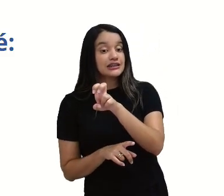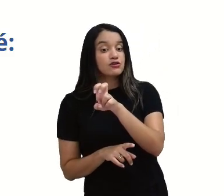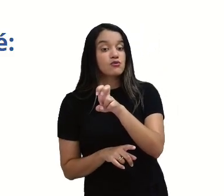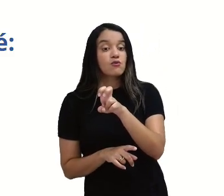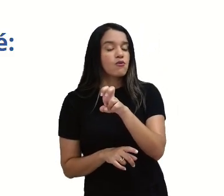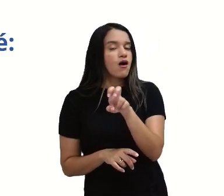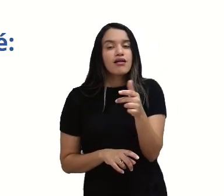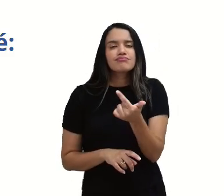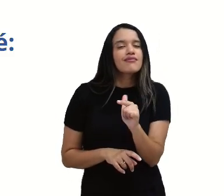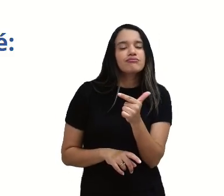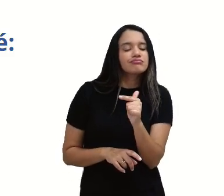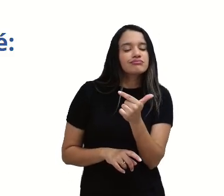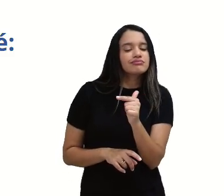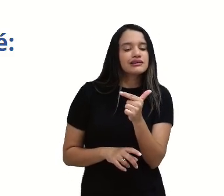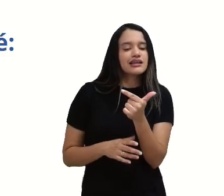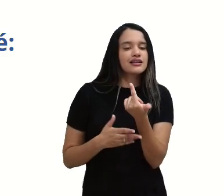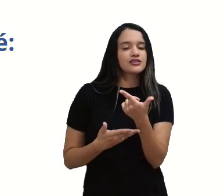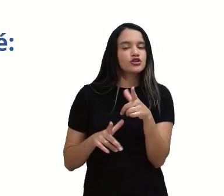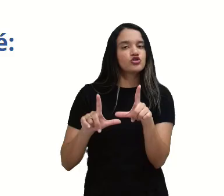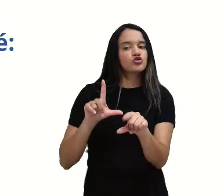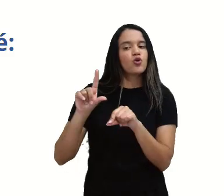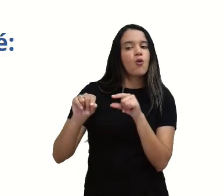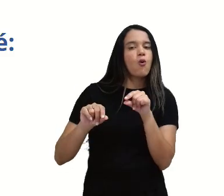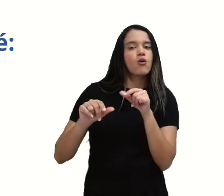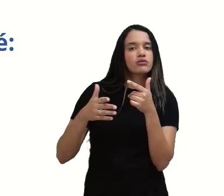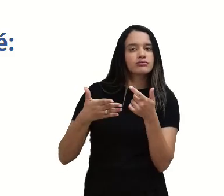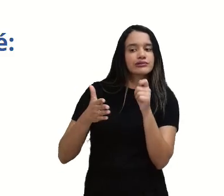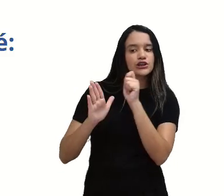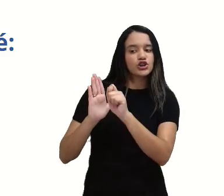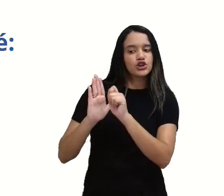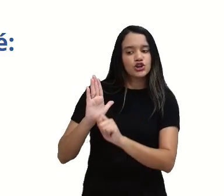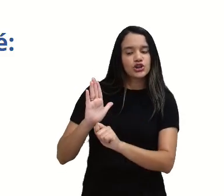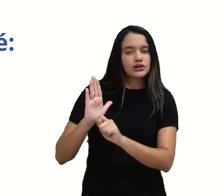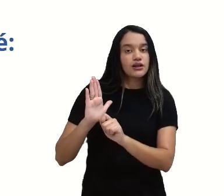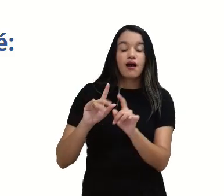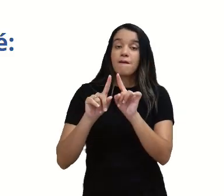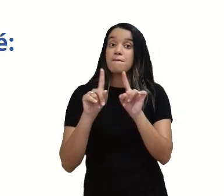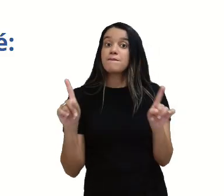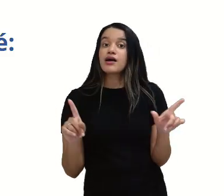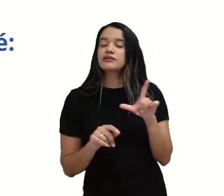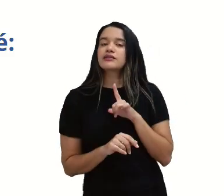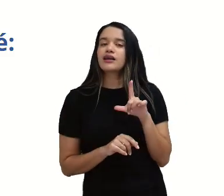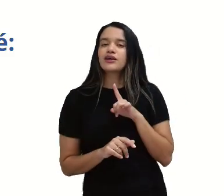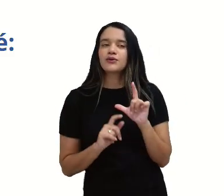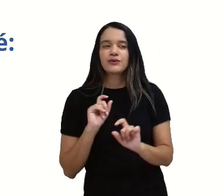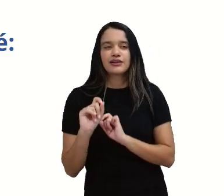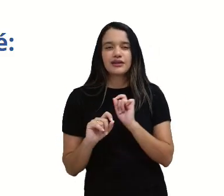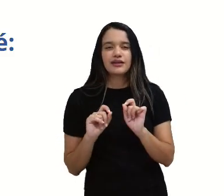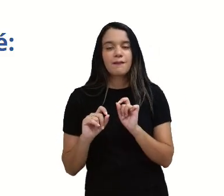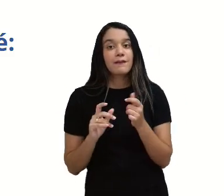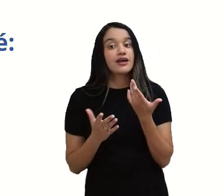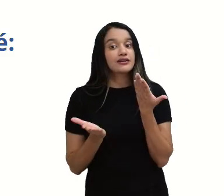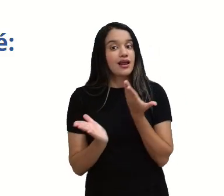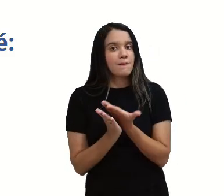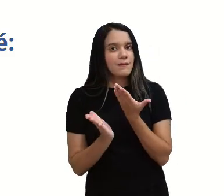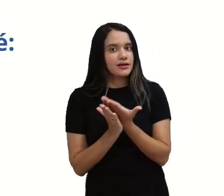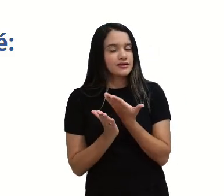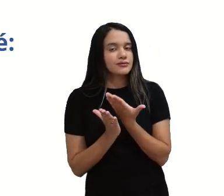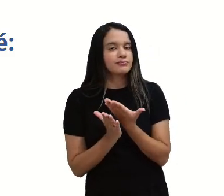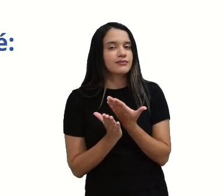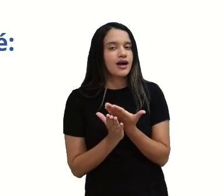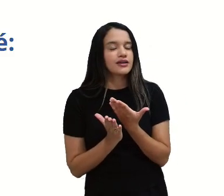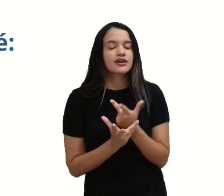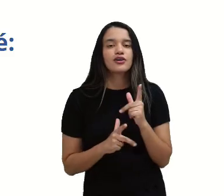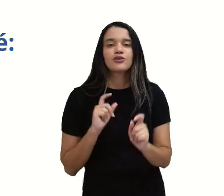Não tem nenhuma alternativa escrita dessa forma. Mas eu tenho o que a gente chama na matemática, o que a gente chama na